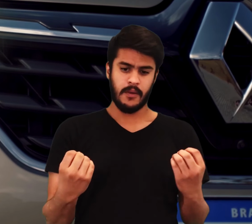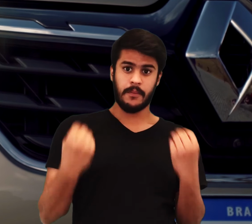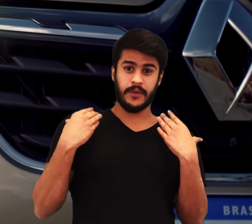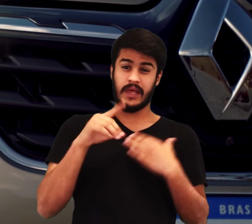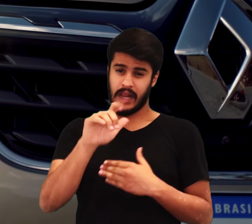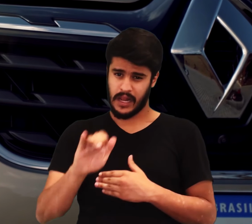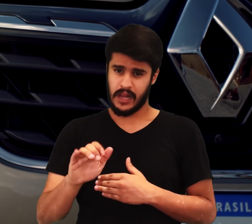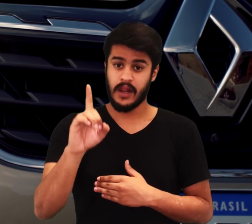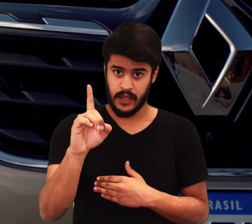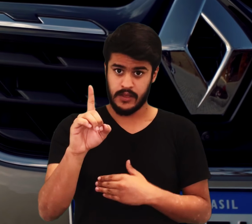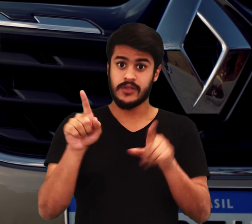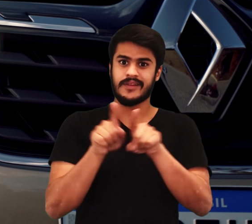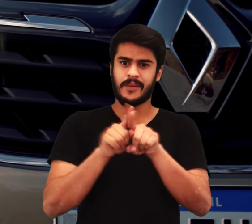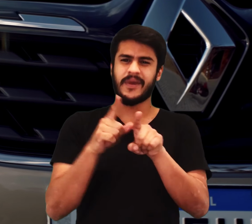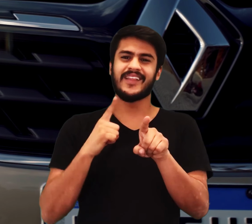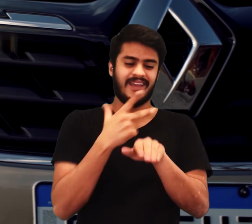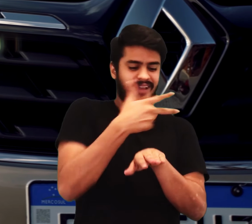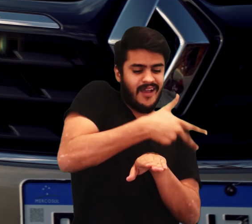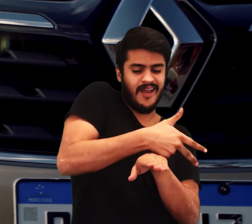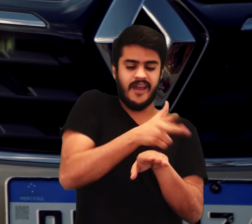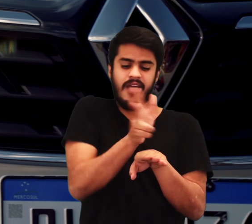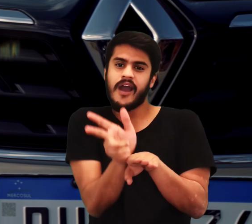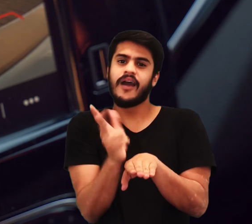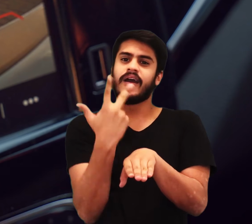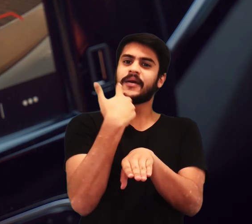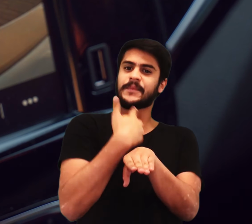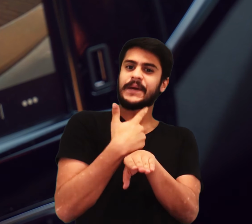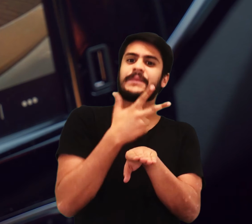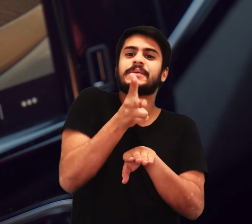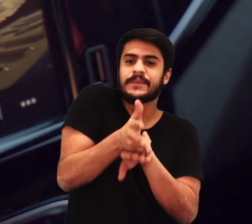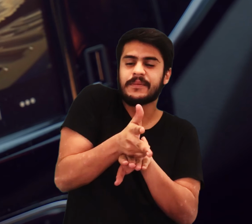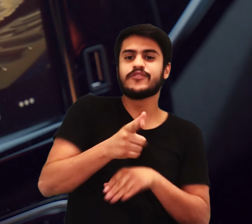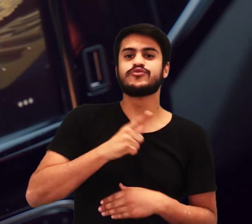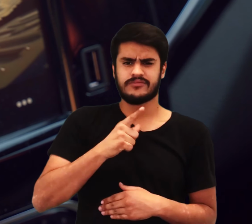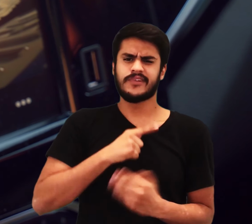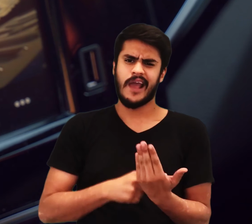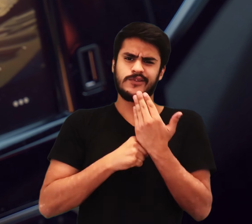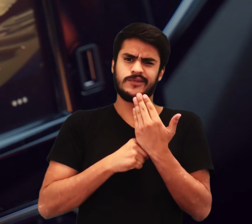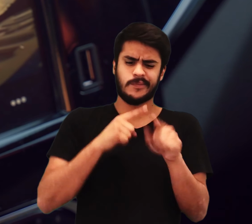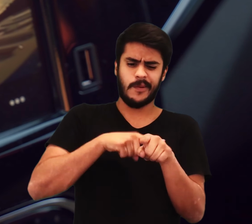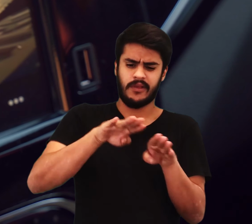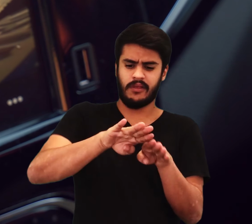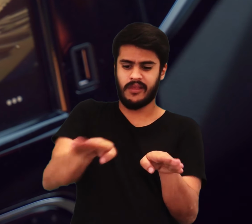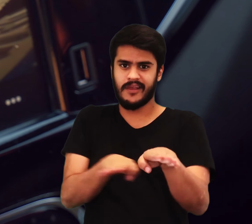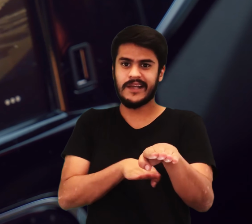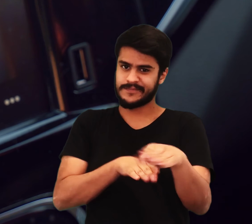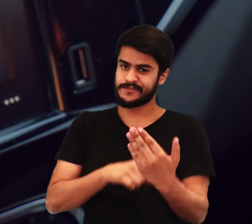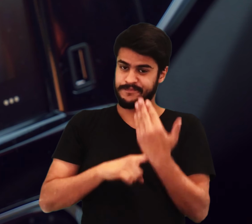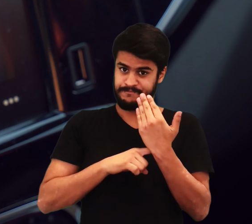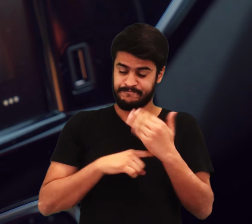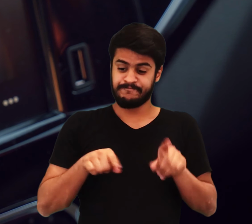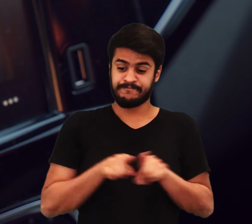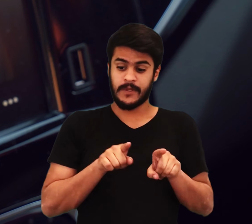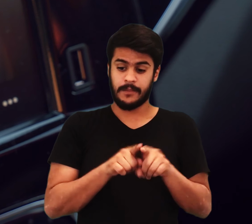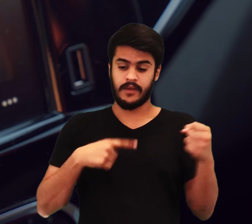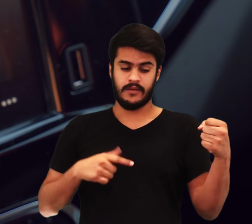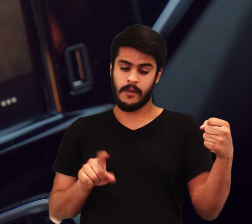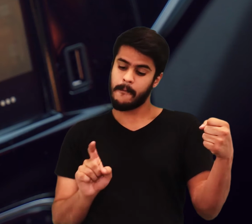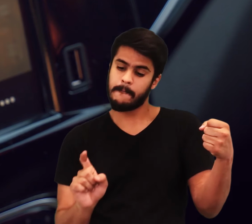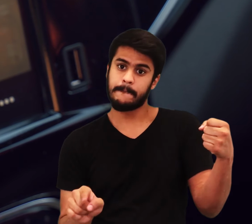faróis Full LED, sensores de ponto cego, sistema multi-view de câmera, você consegue ver o veículo de cima, ajuda muito em manobras e